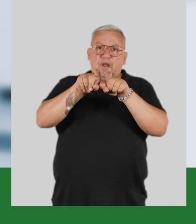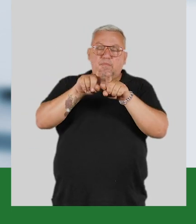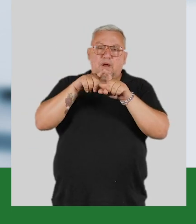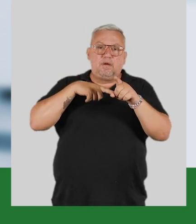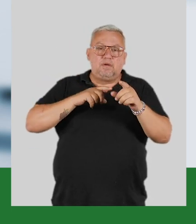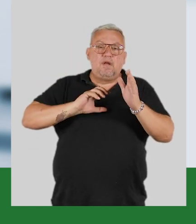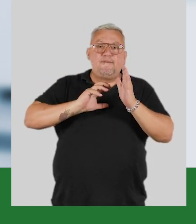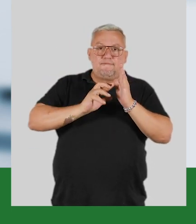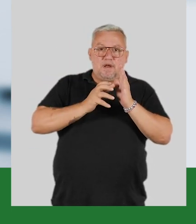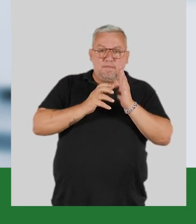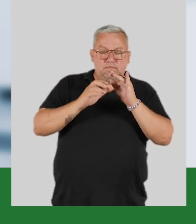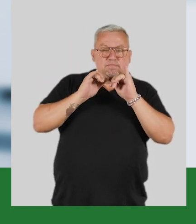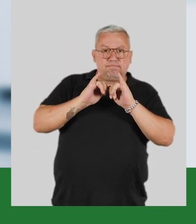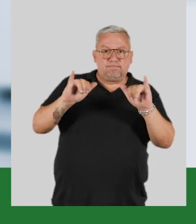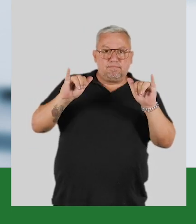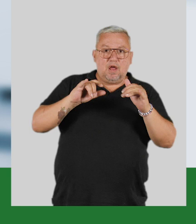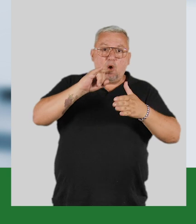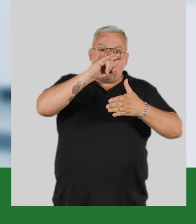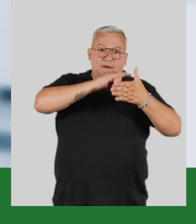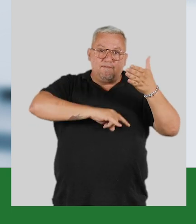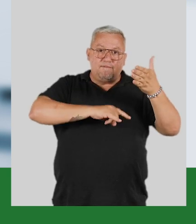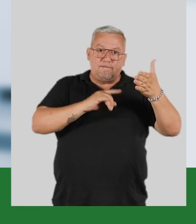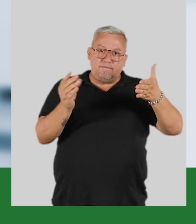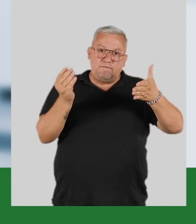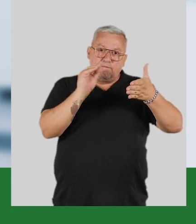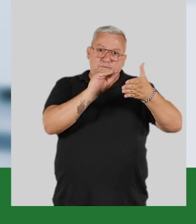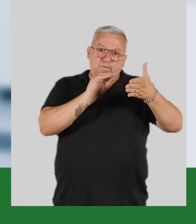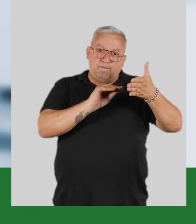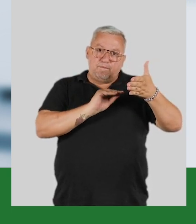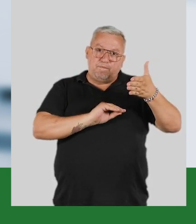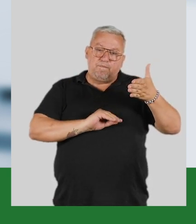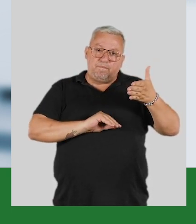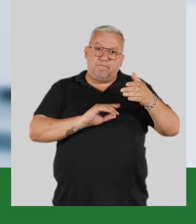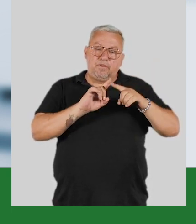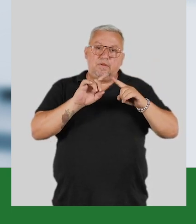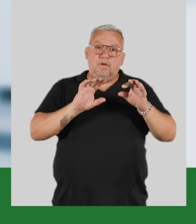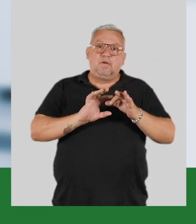de notificação, é uma ficha de notificação que está disponível